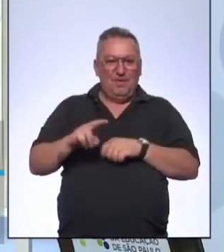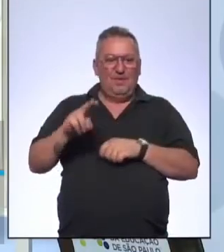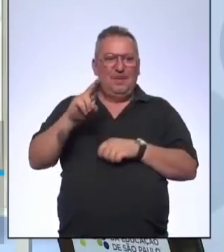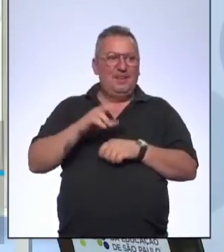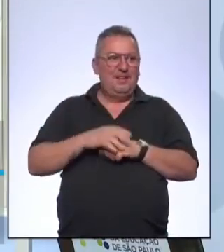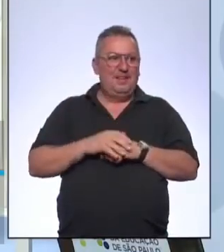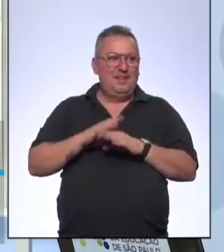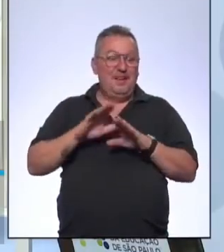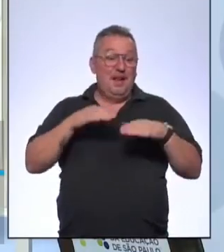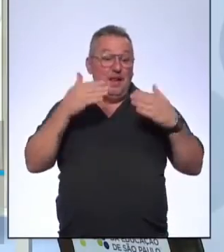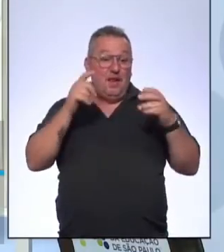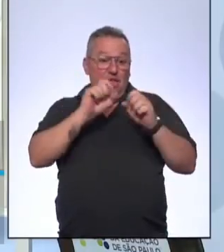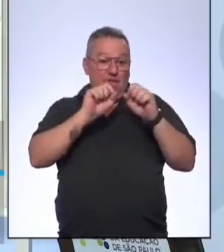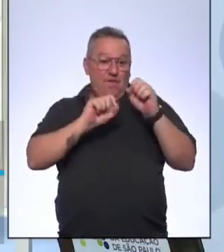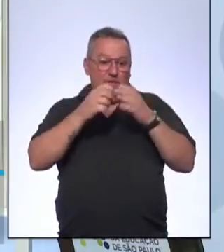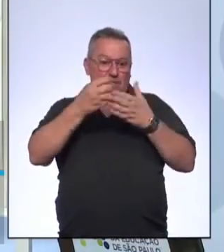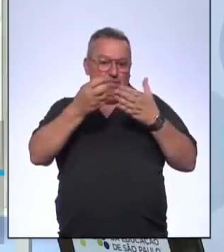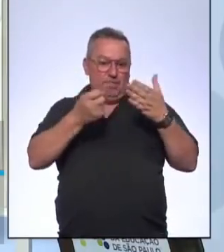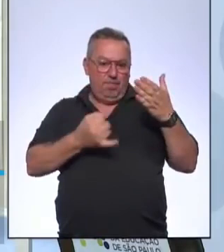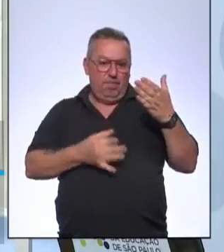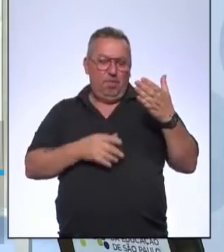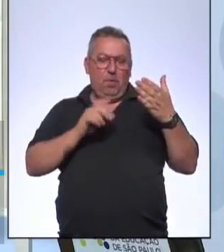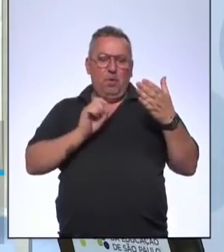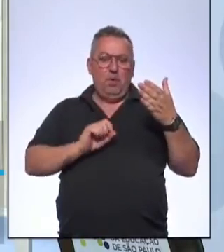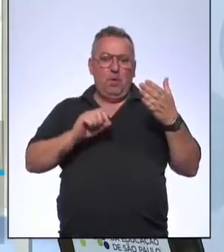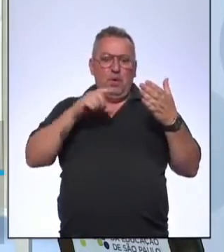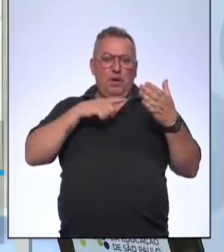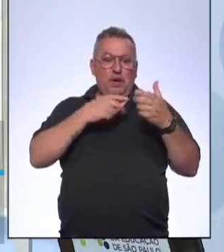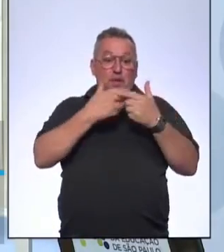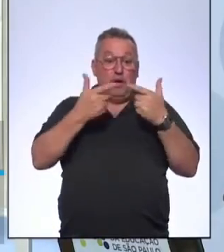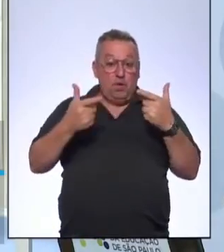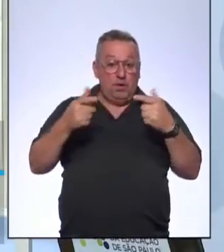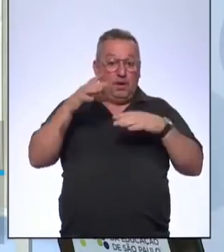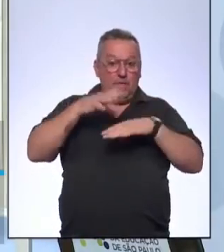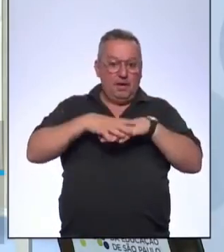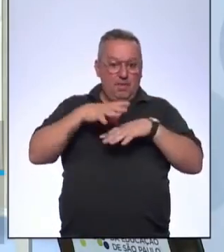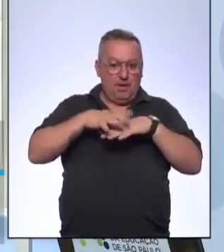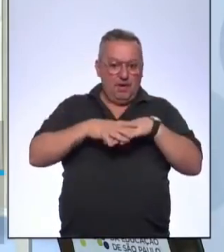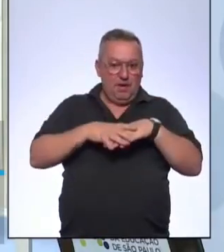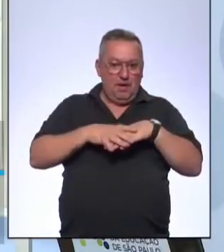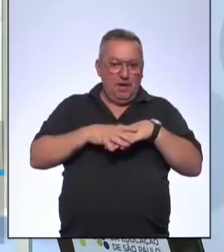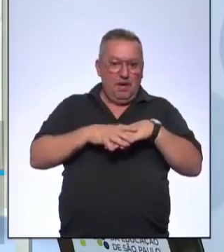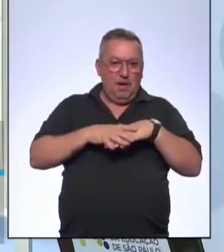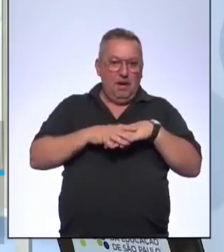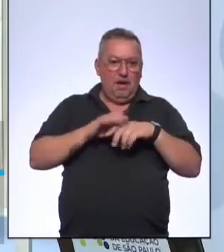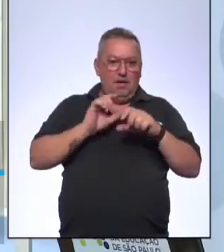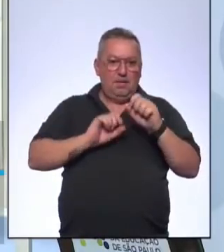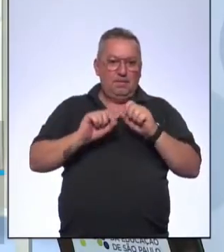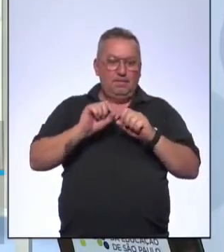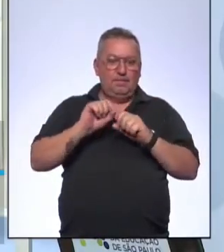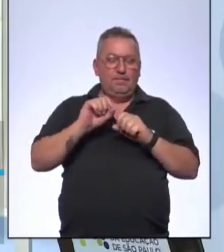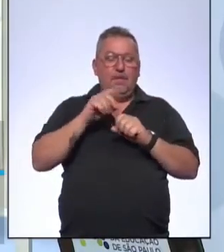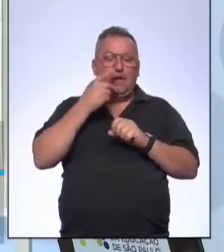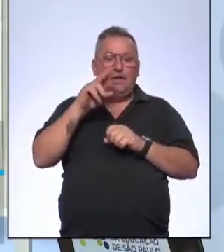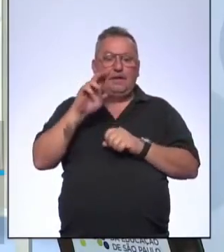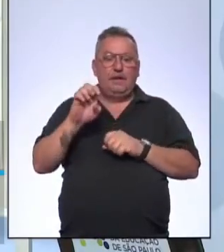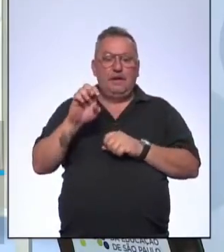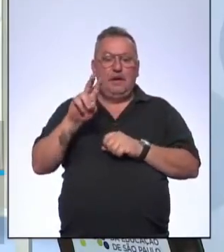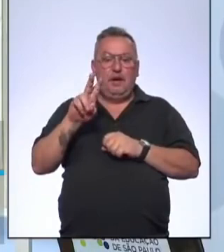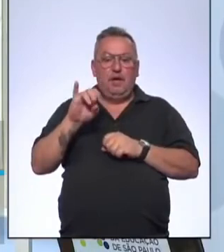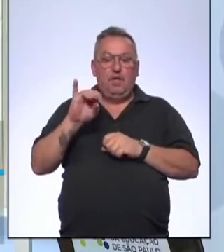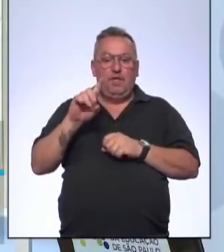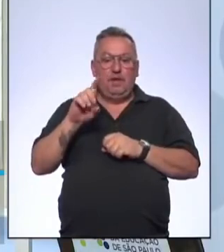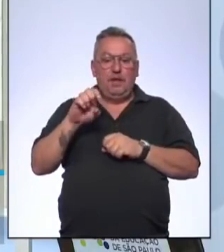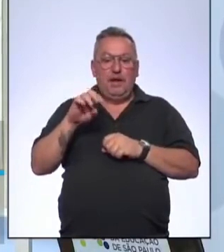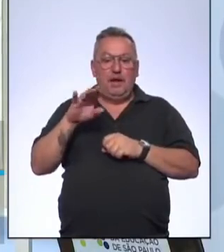utilizar. Então, eu vou fazer a definição do seguinte. Existe uma coisa na matemática, Lê, que é a questão da evidência. Evidência é tipo assim,